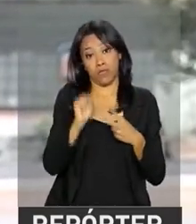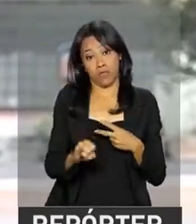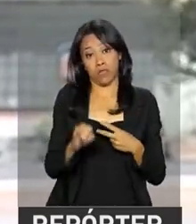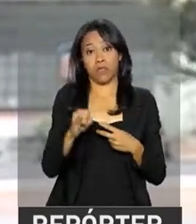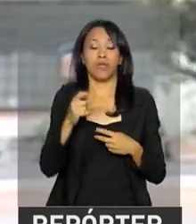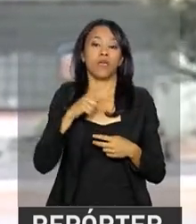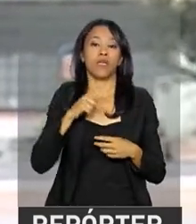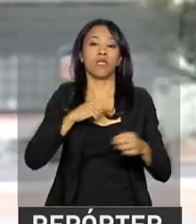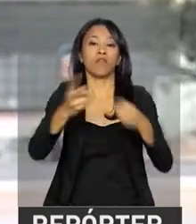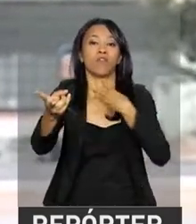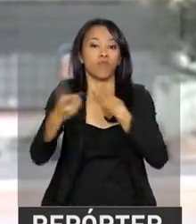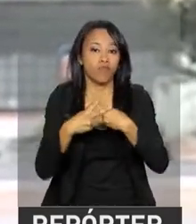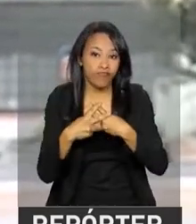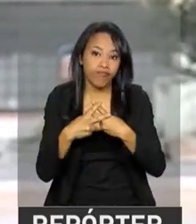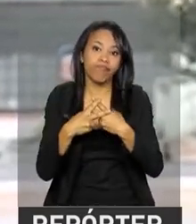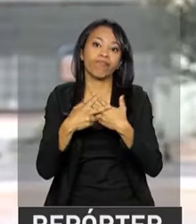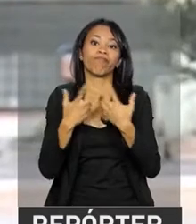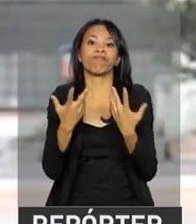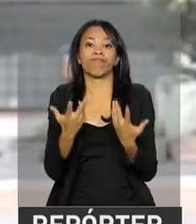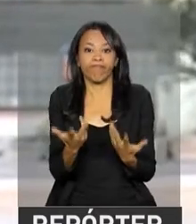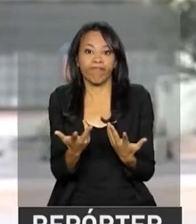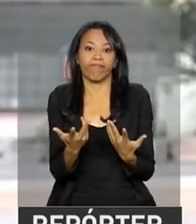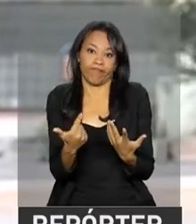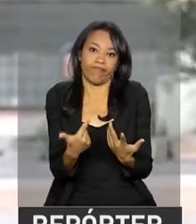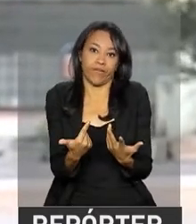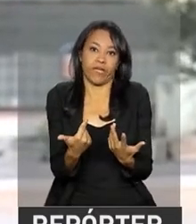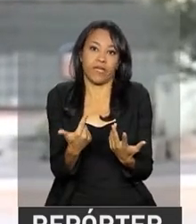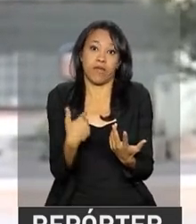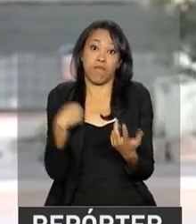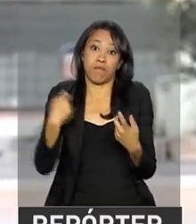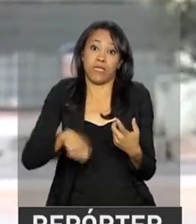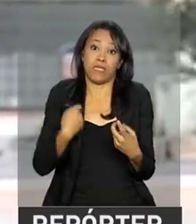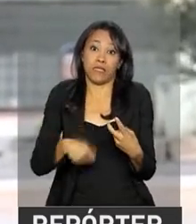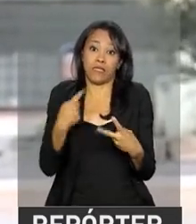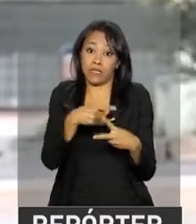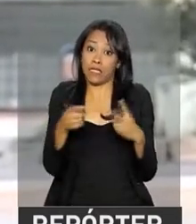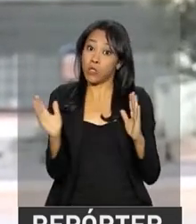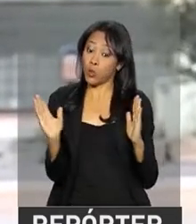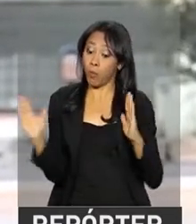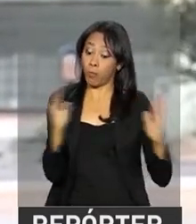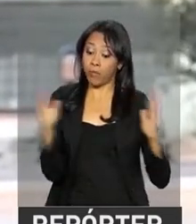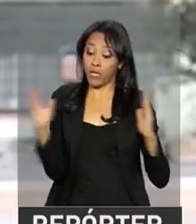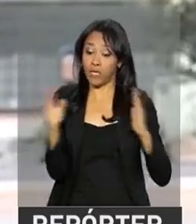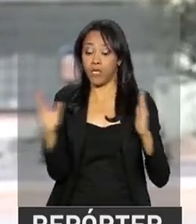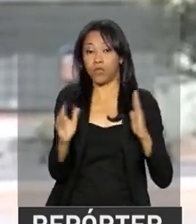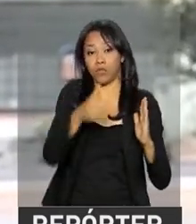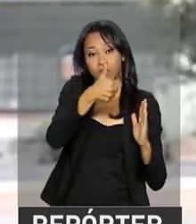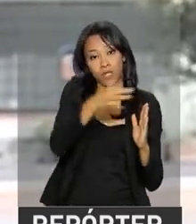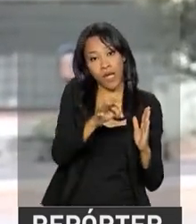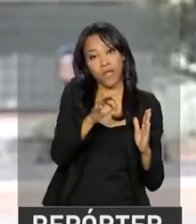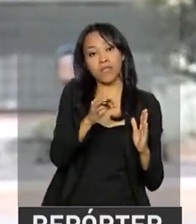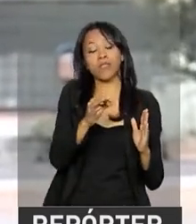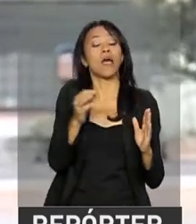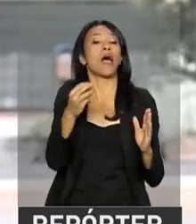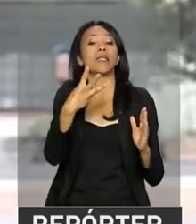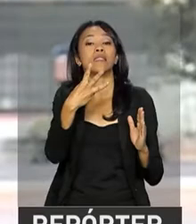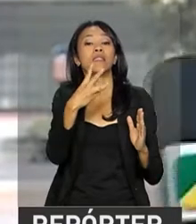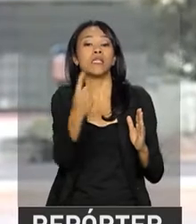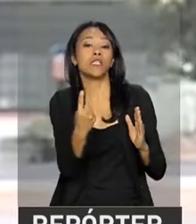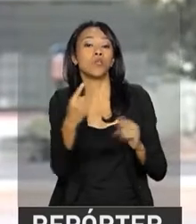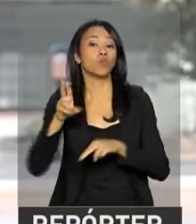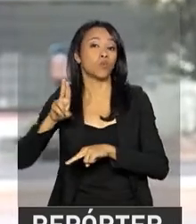fechado essas duas situações têm que ter ocorrido no período de 10 a 31 de julho